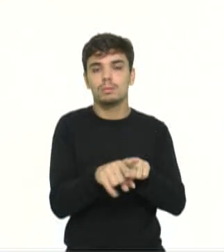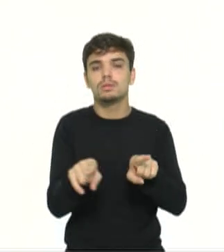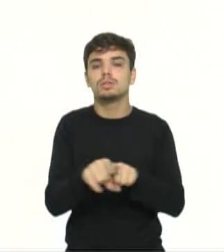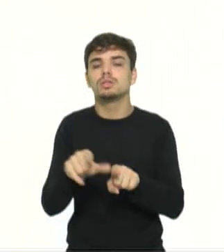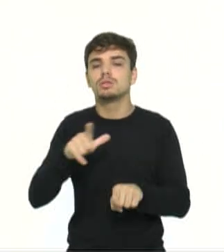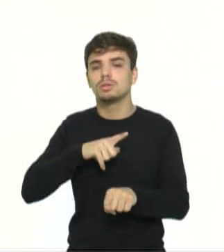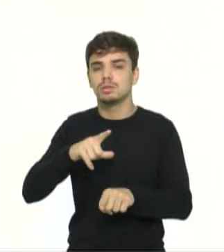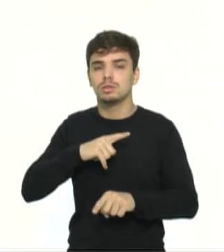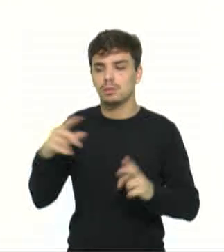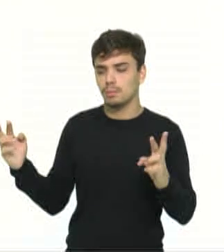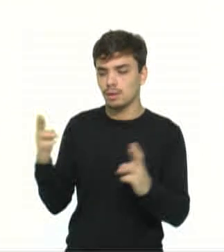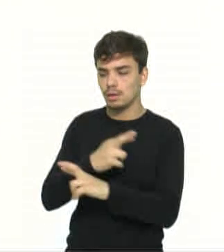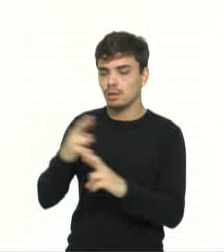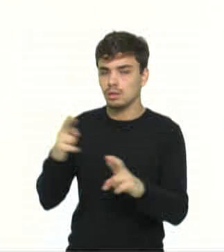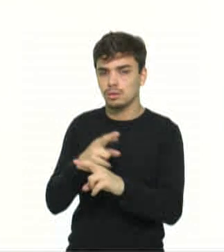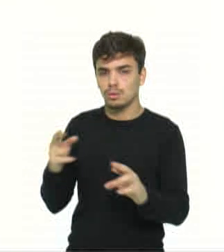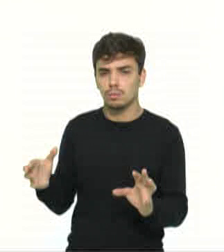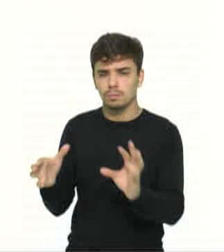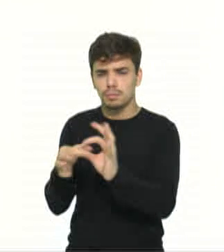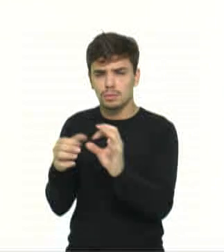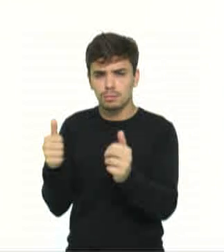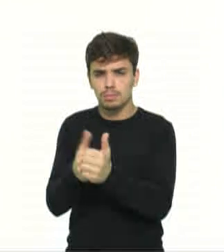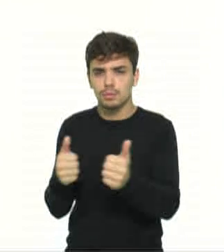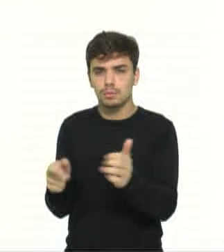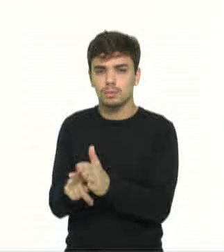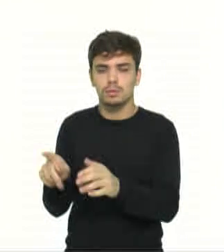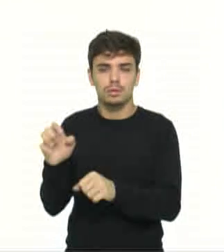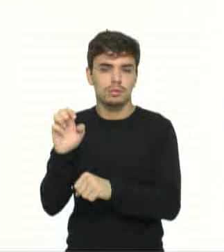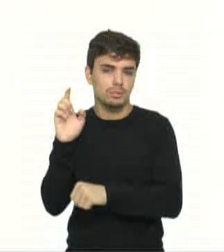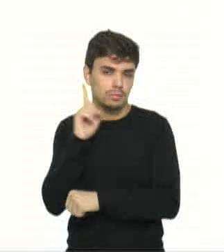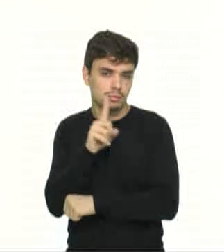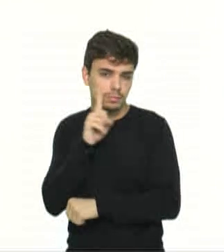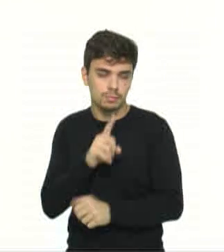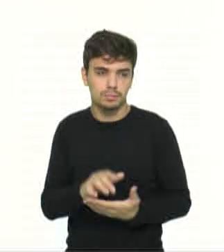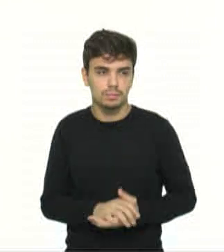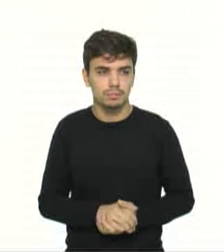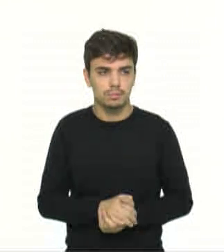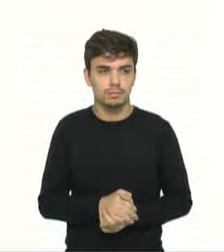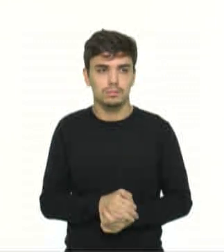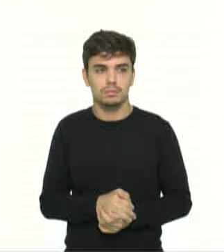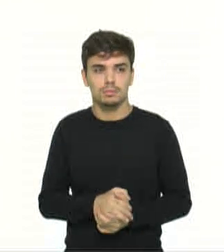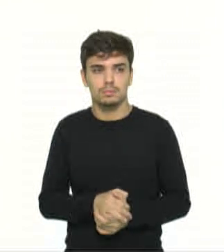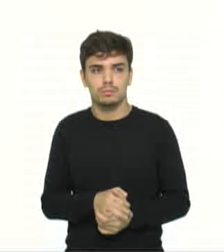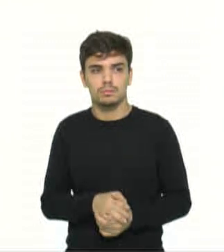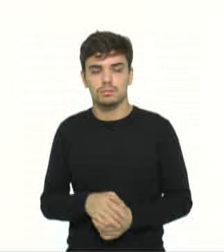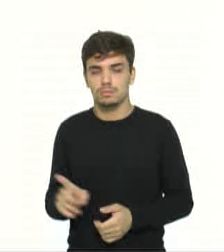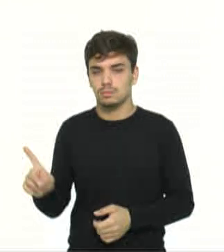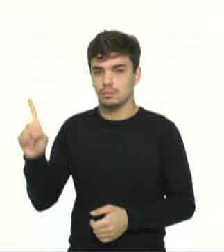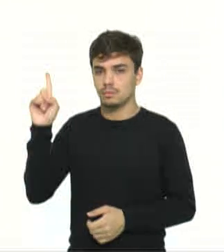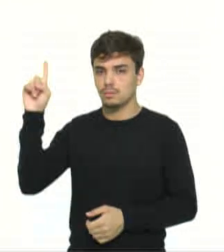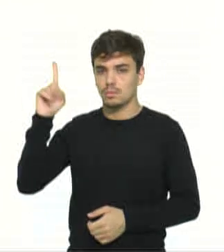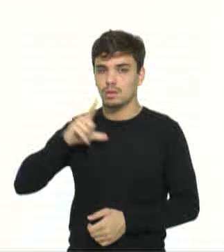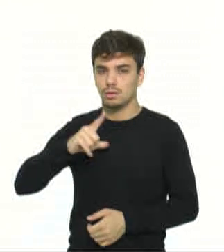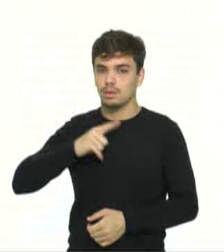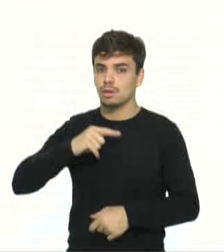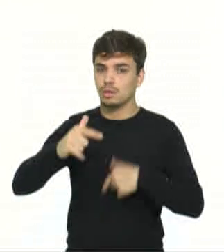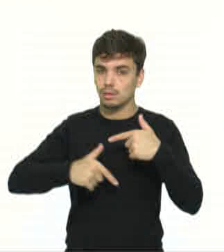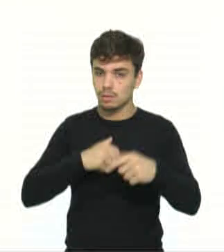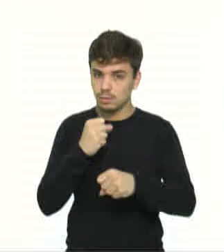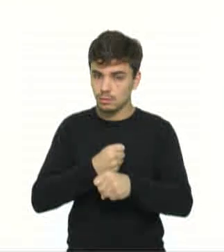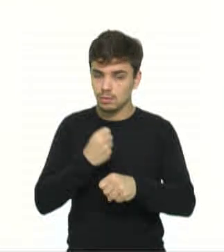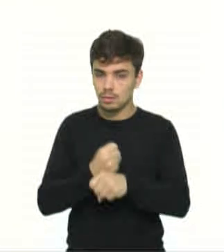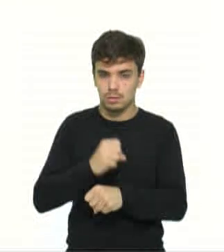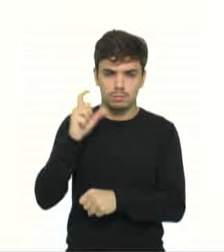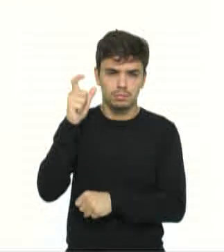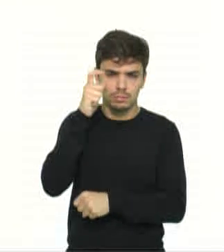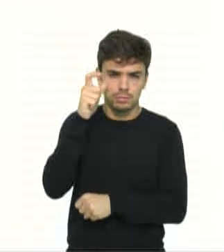muito próxima com os Estados Unidos, né? Trago aqui para vocês essa obra bem interessante, é um mural